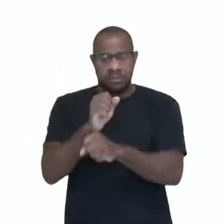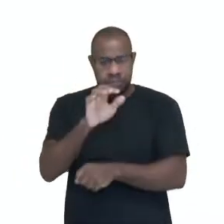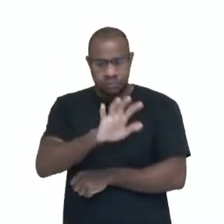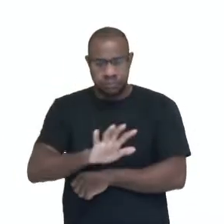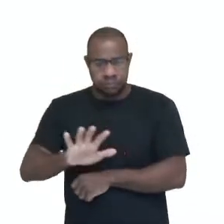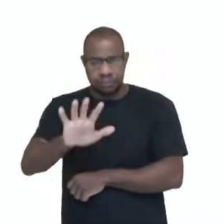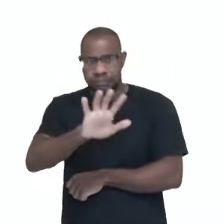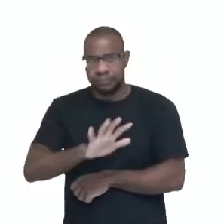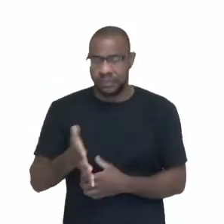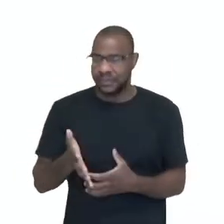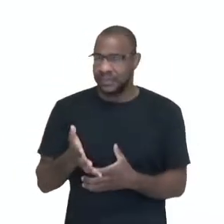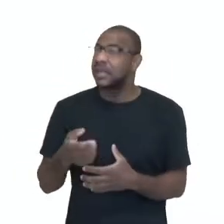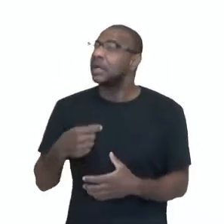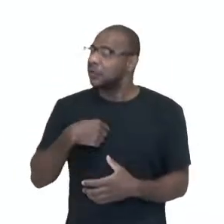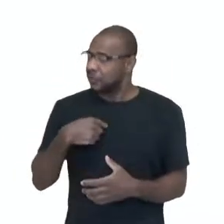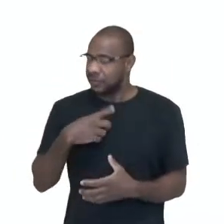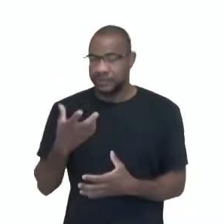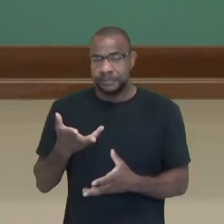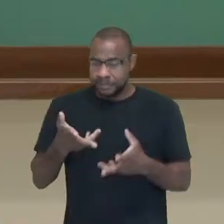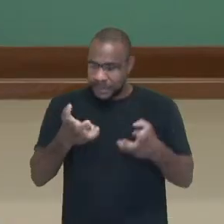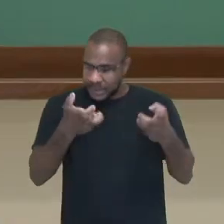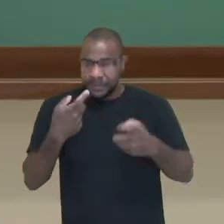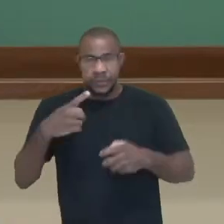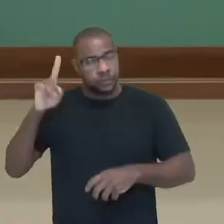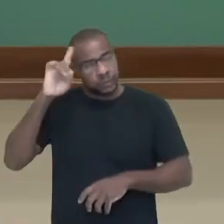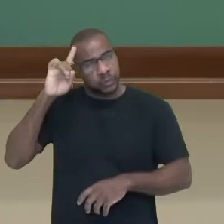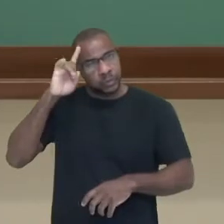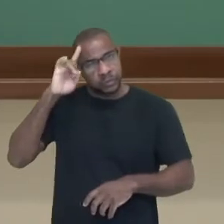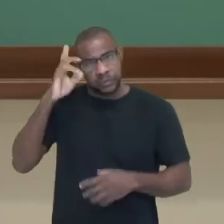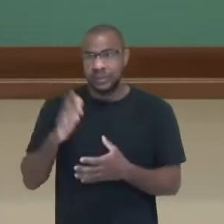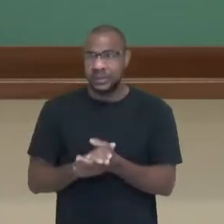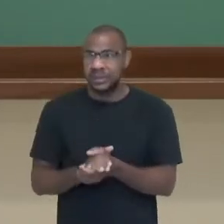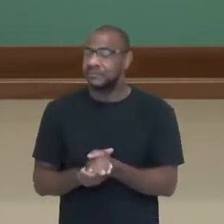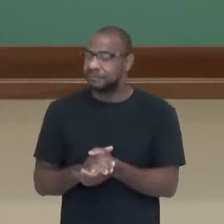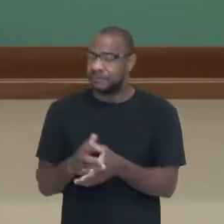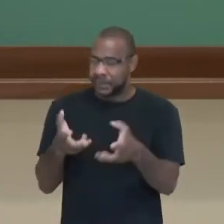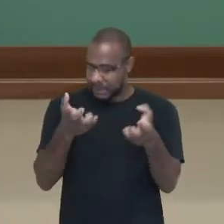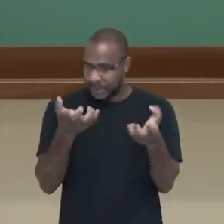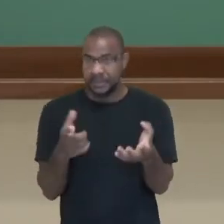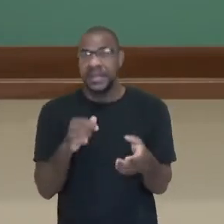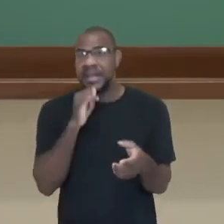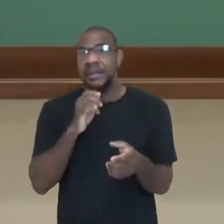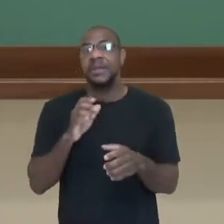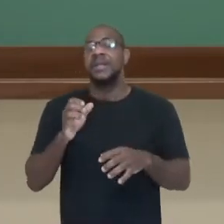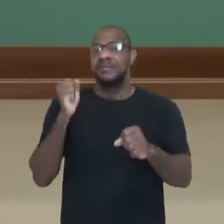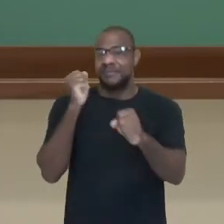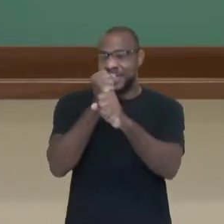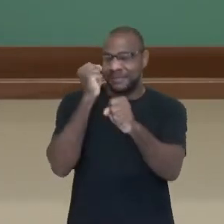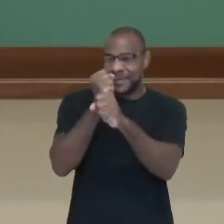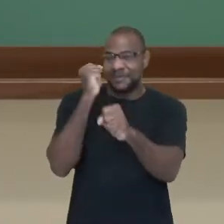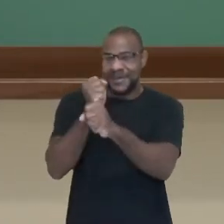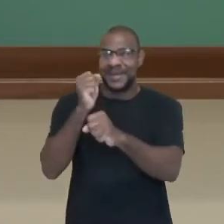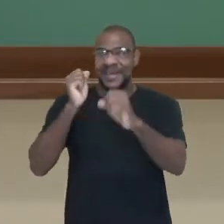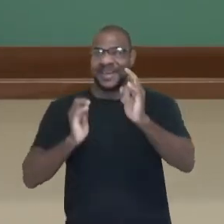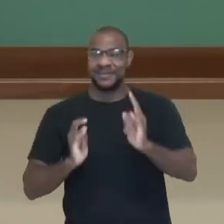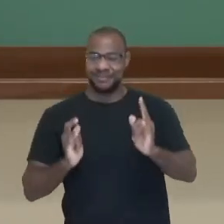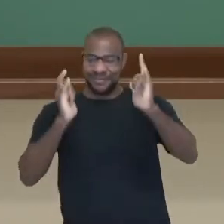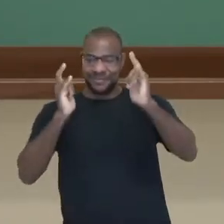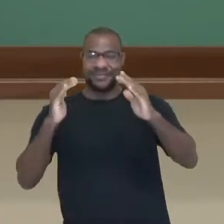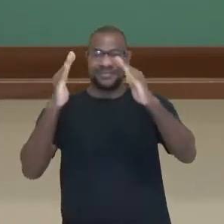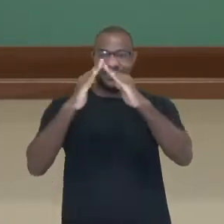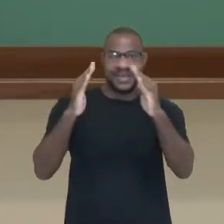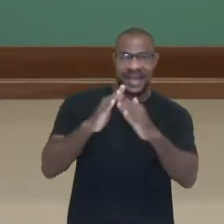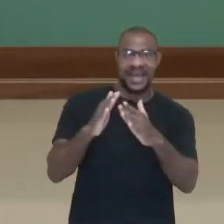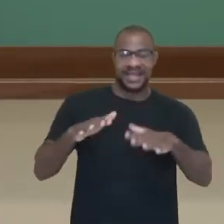nosso dia a dia, nossa vida cotidiana, principalmente na parte de construção, medição de áreas, né? Áreas que eu digo